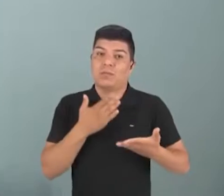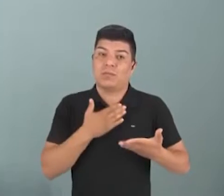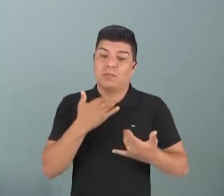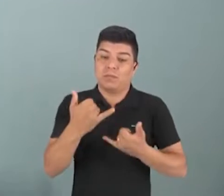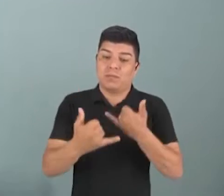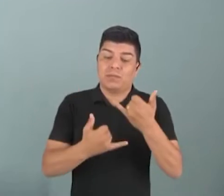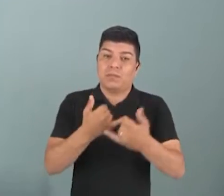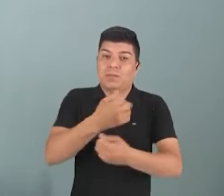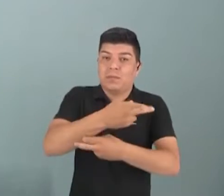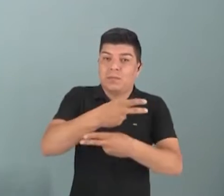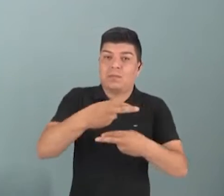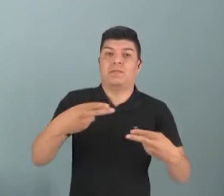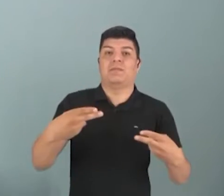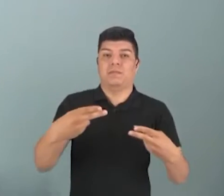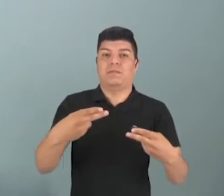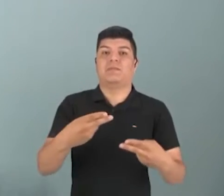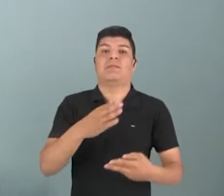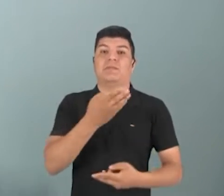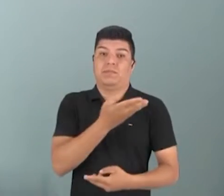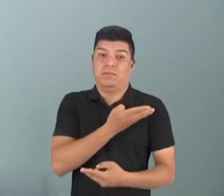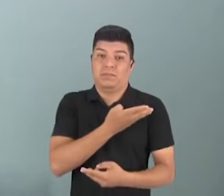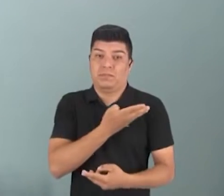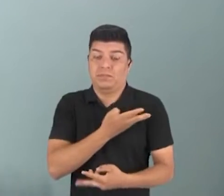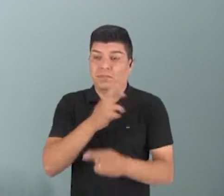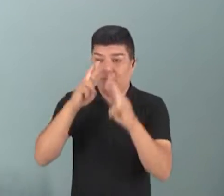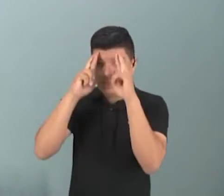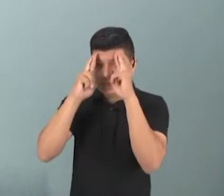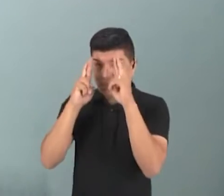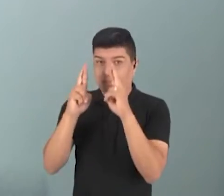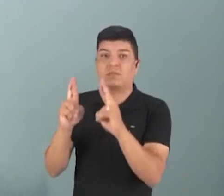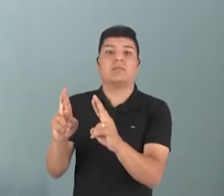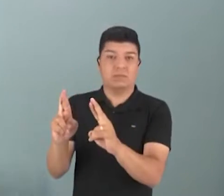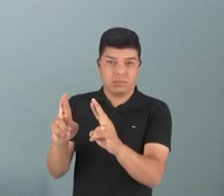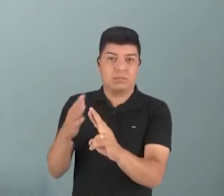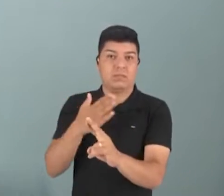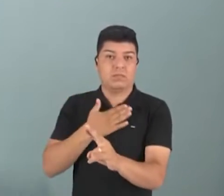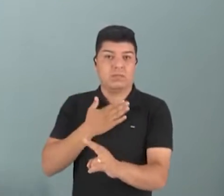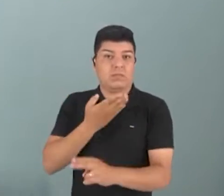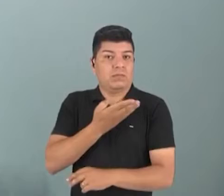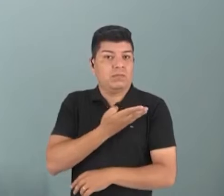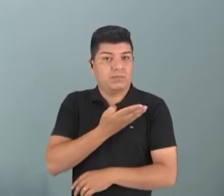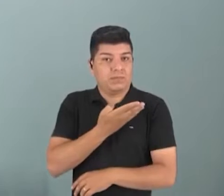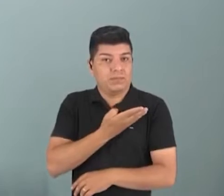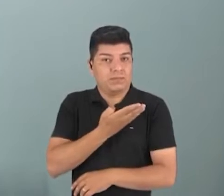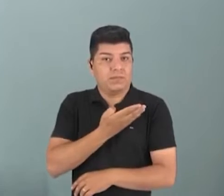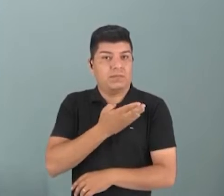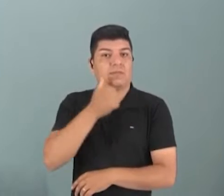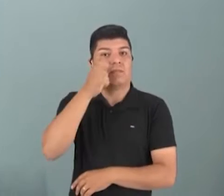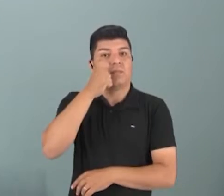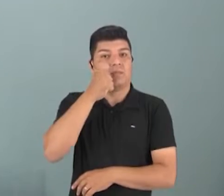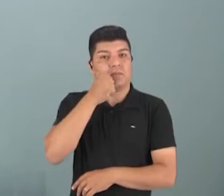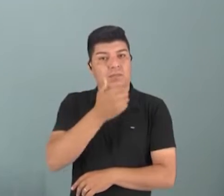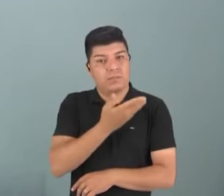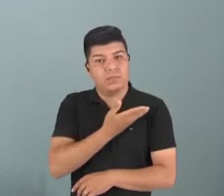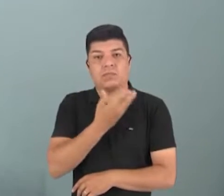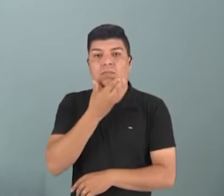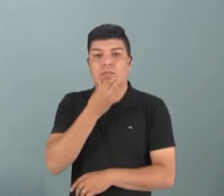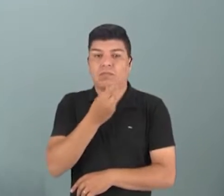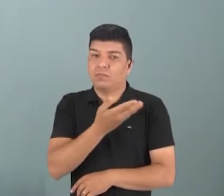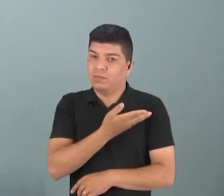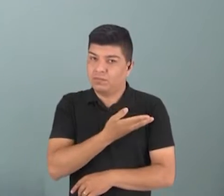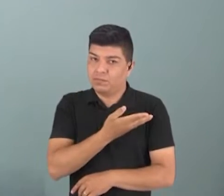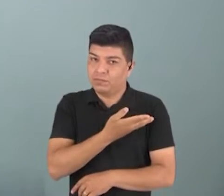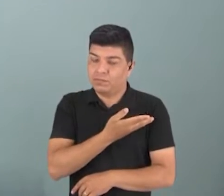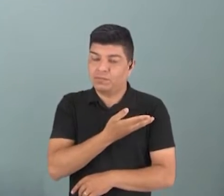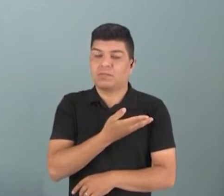brinquedos eu vou ser amigo dele eu vou respeitar o meu colega Olá colega isso